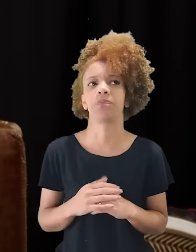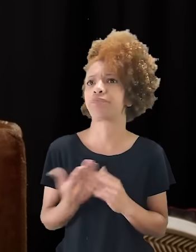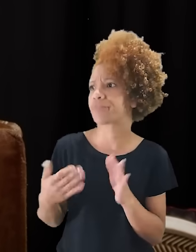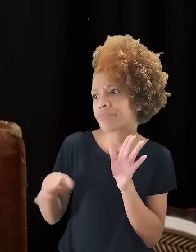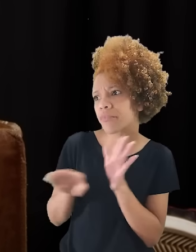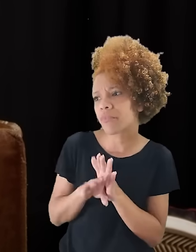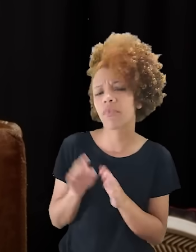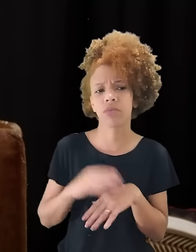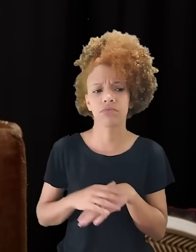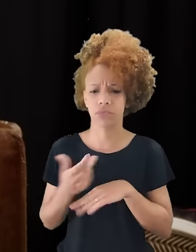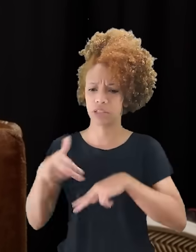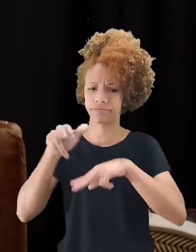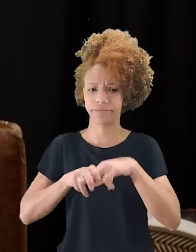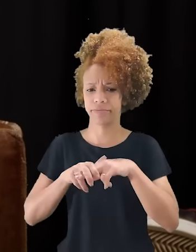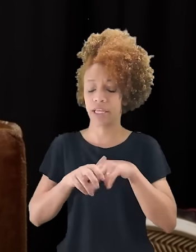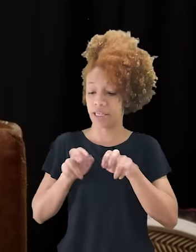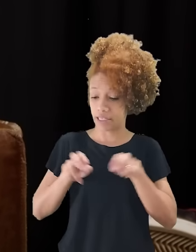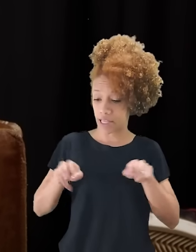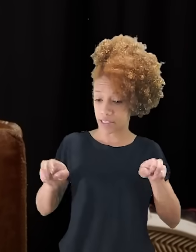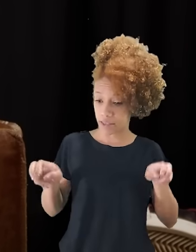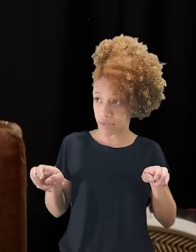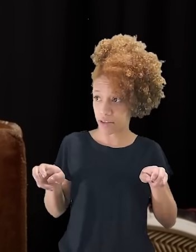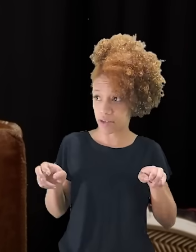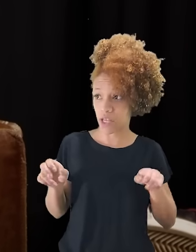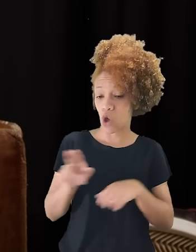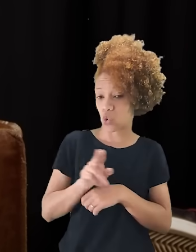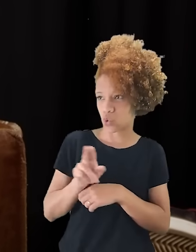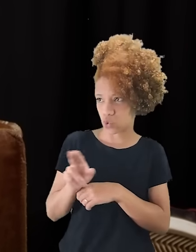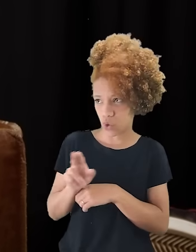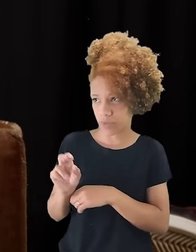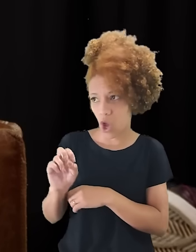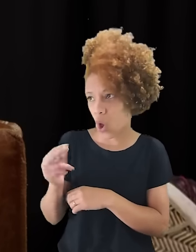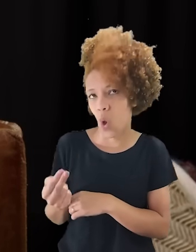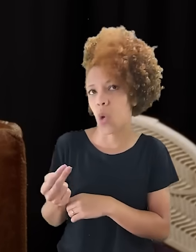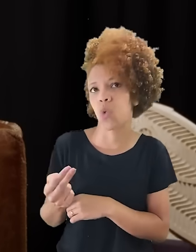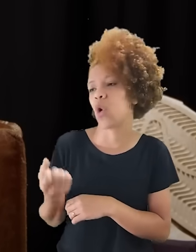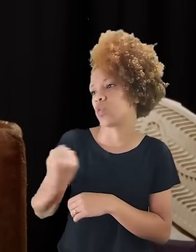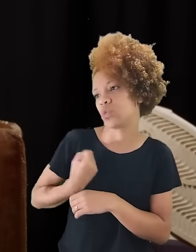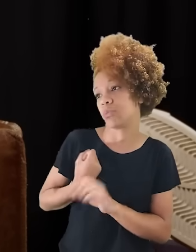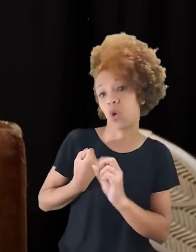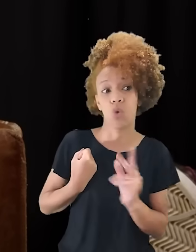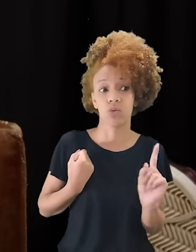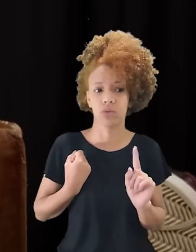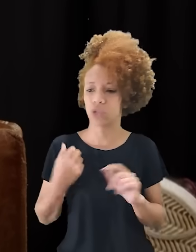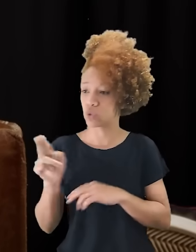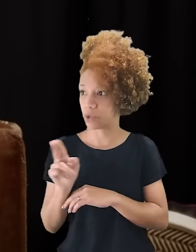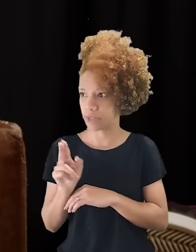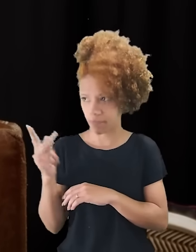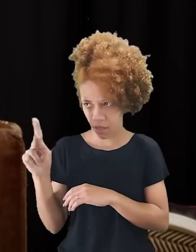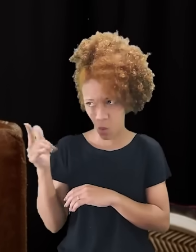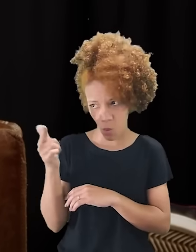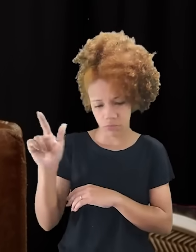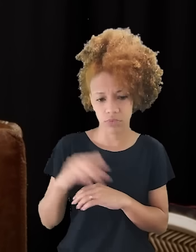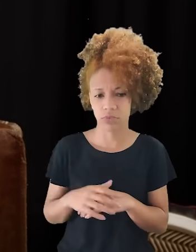aí cheguei lá subi sentei na cadeira e as cadeiras são nomeadas né ou tem seu número ou é o nome aí tava o nome dela